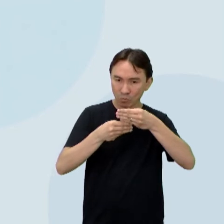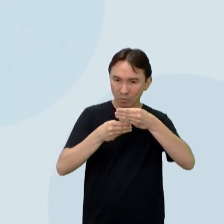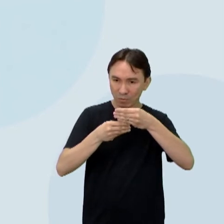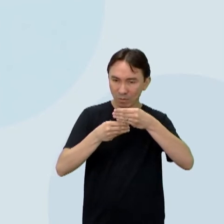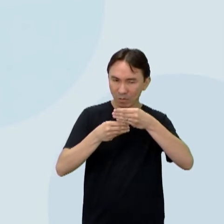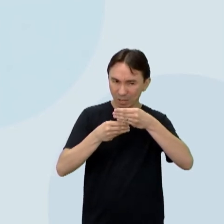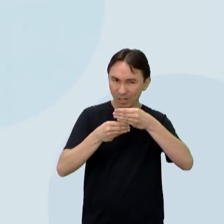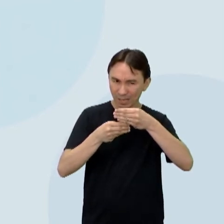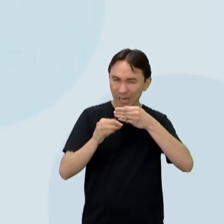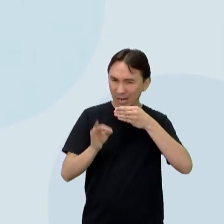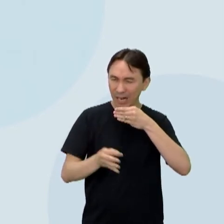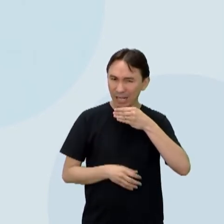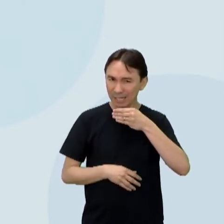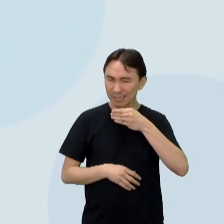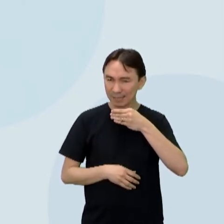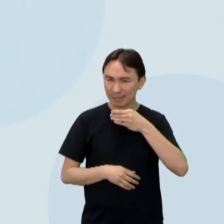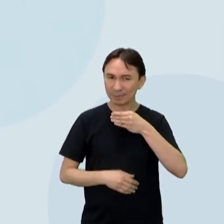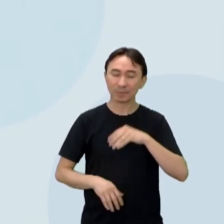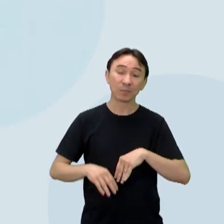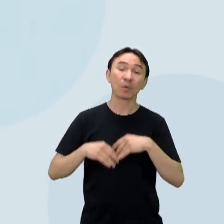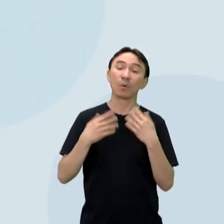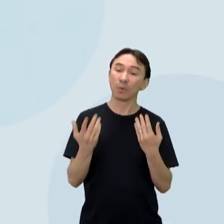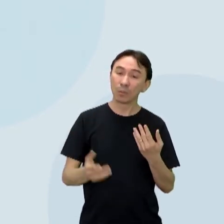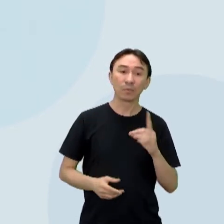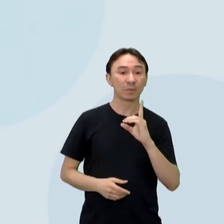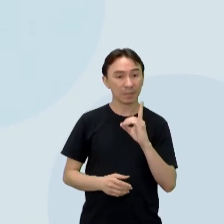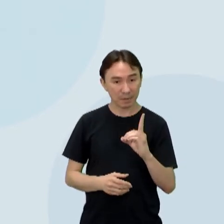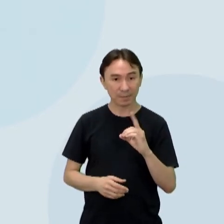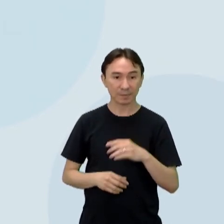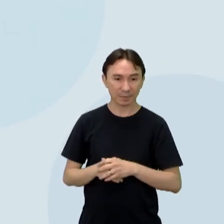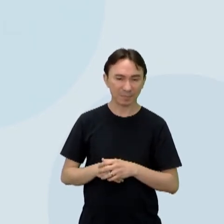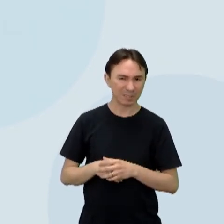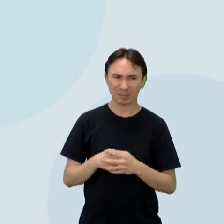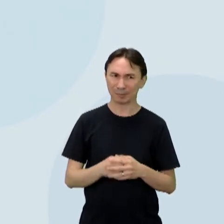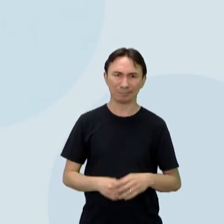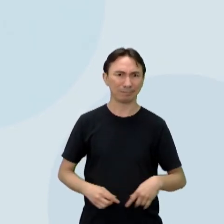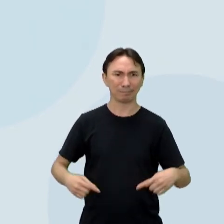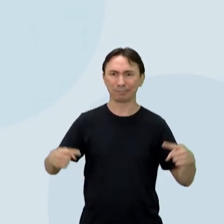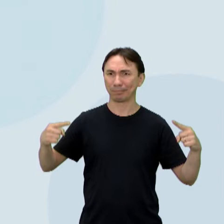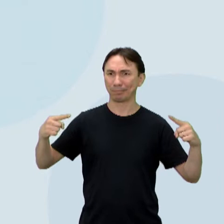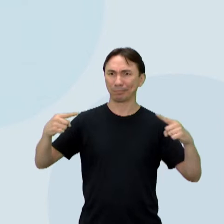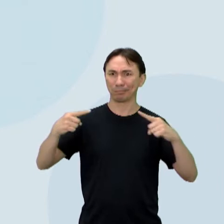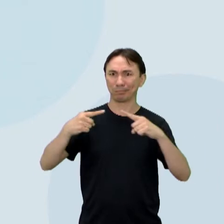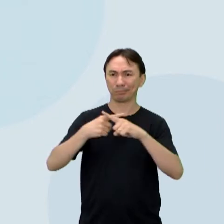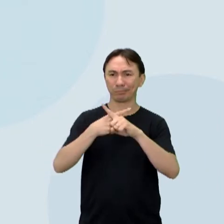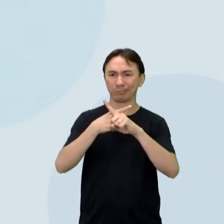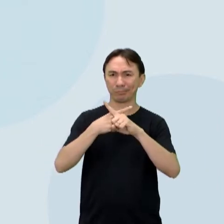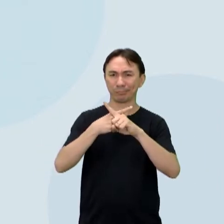a outra, as informações estão complementando aí. Ou inconsistentes, né?